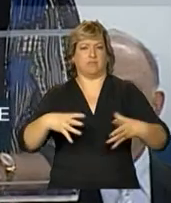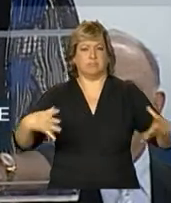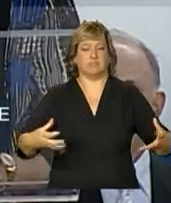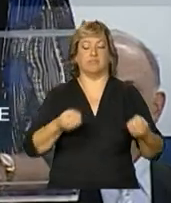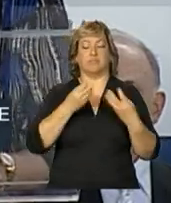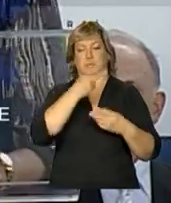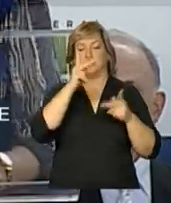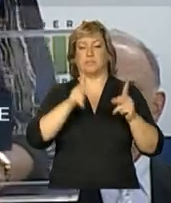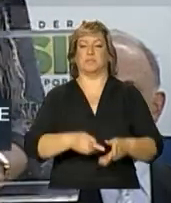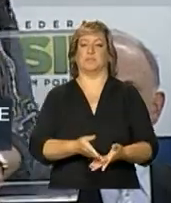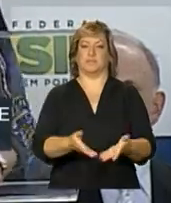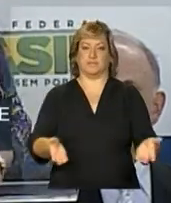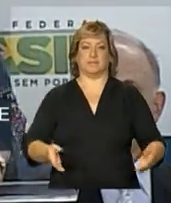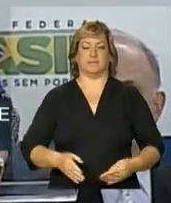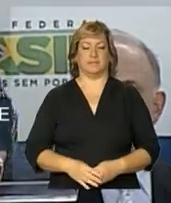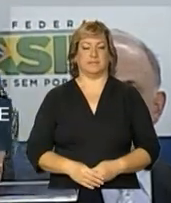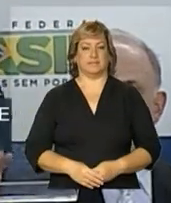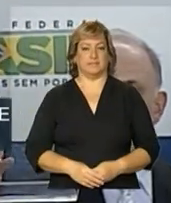nossa população